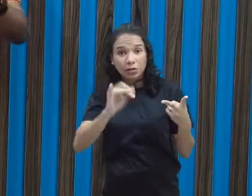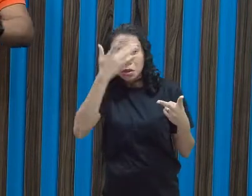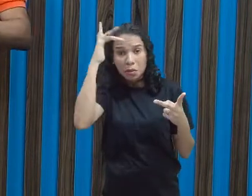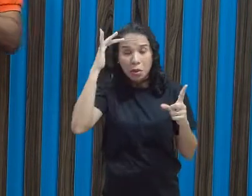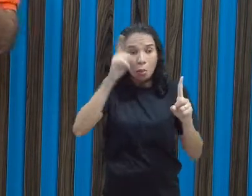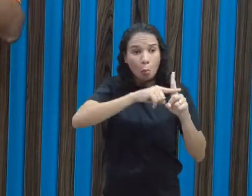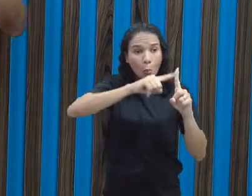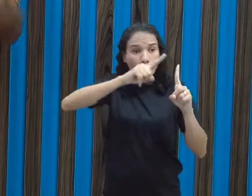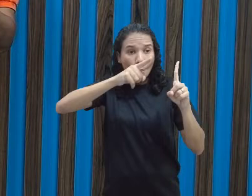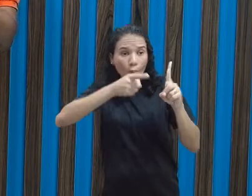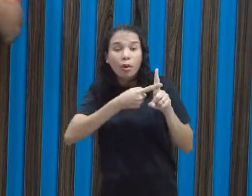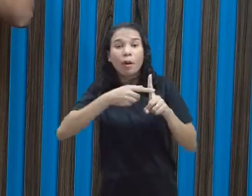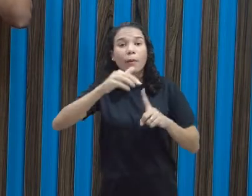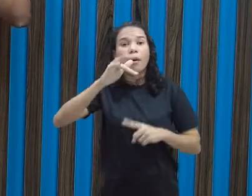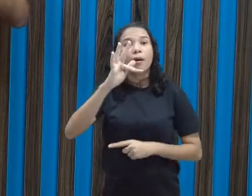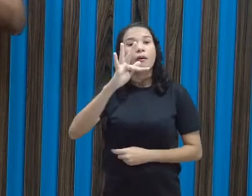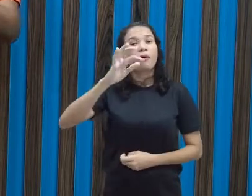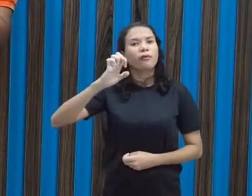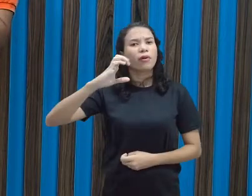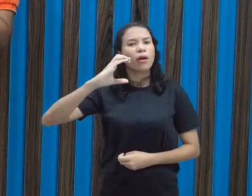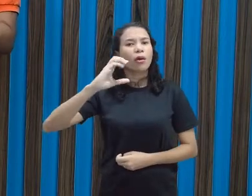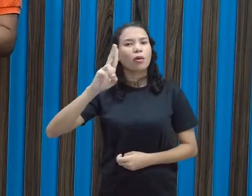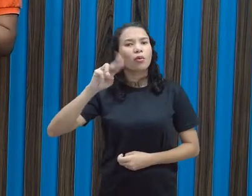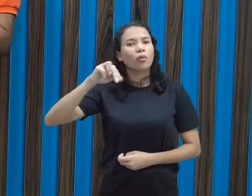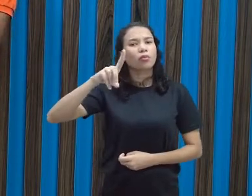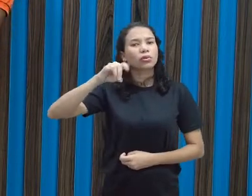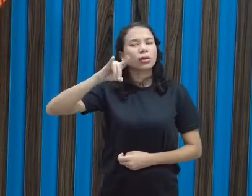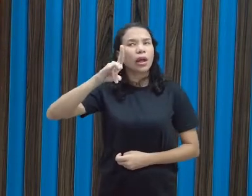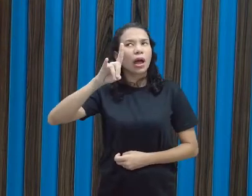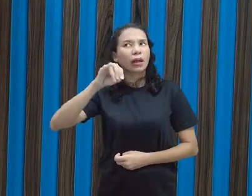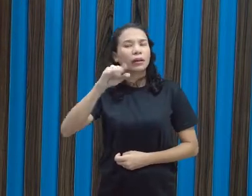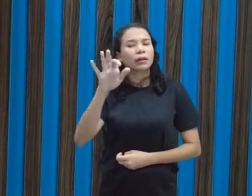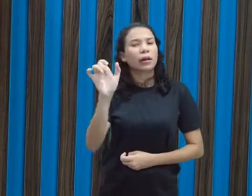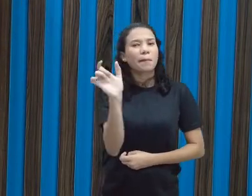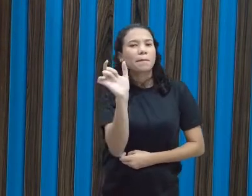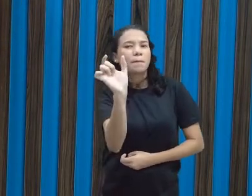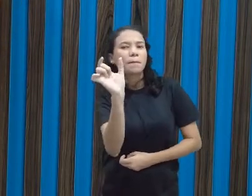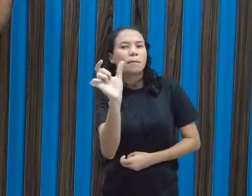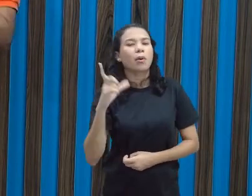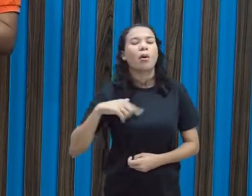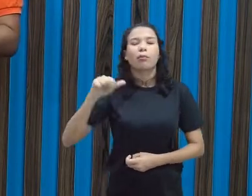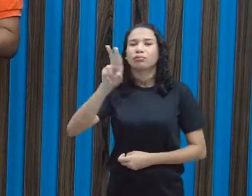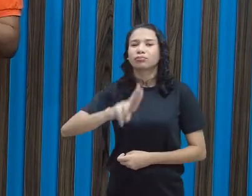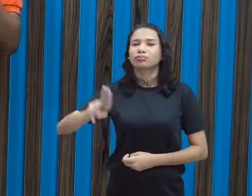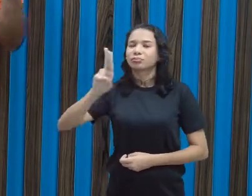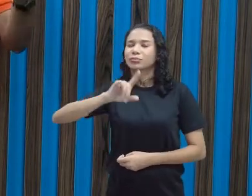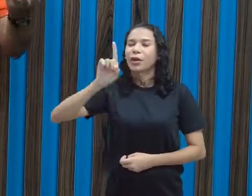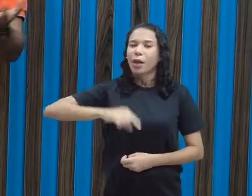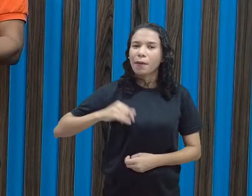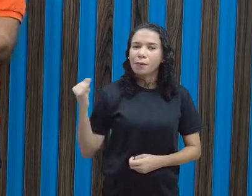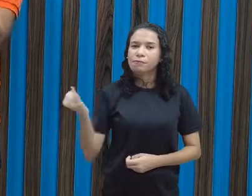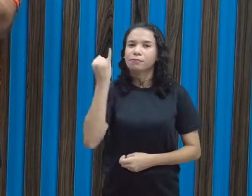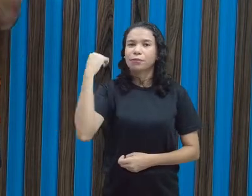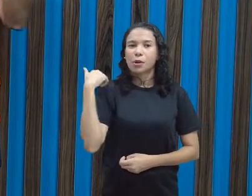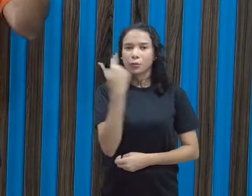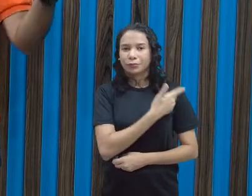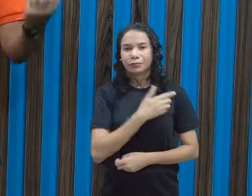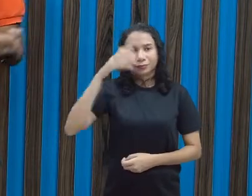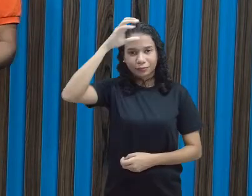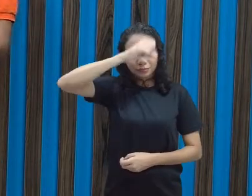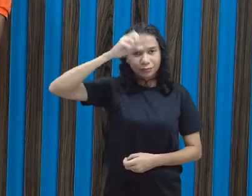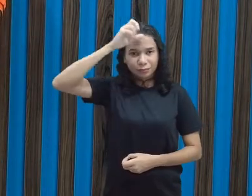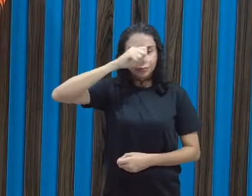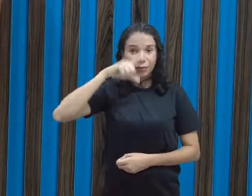esses assuntos vocês já devem ter ouvido falar esses nomes, né? A gente está aplicando aqui. Então, é muito importante a gente aprender isso das